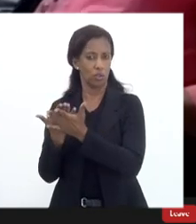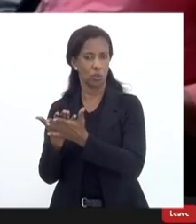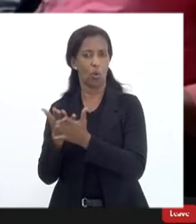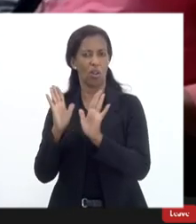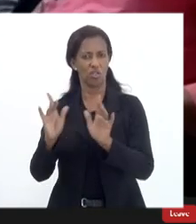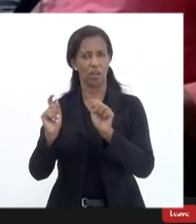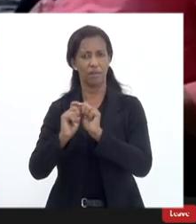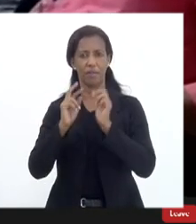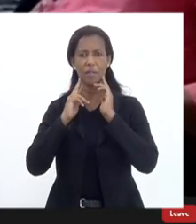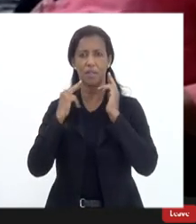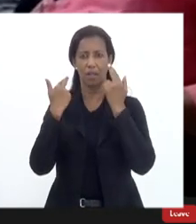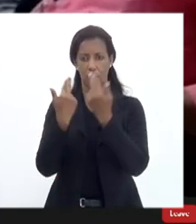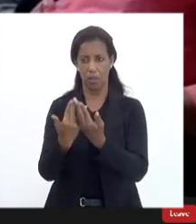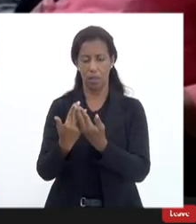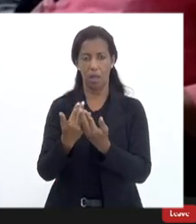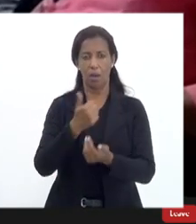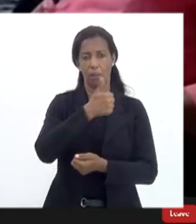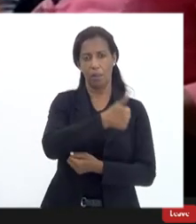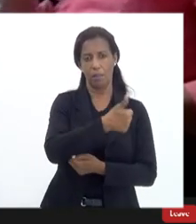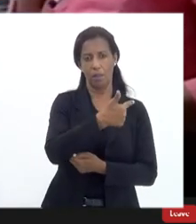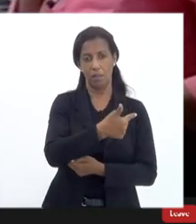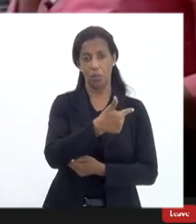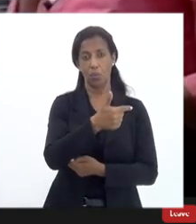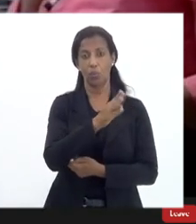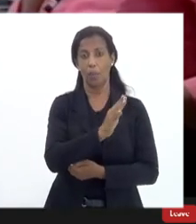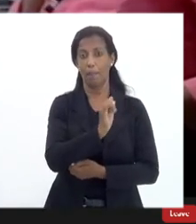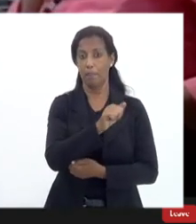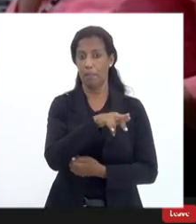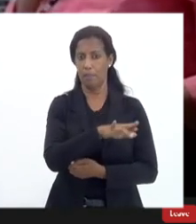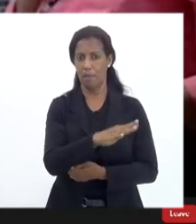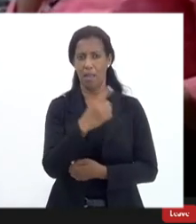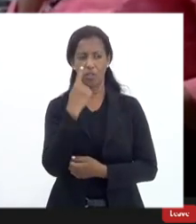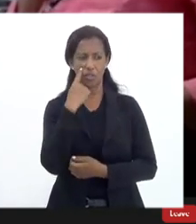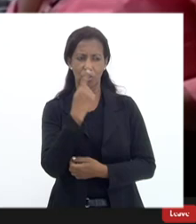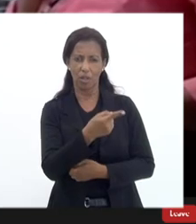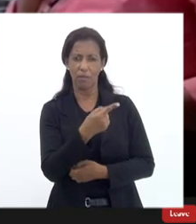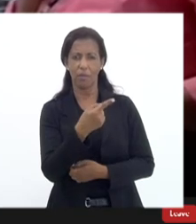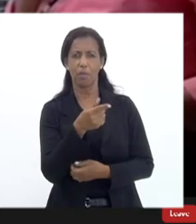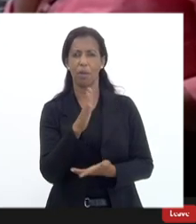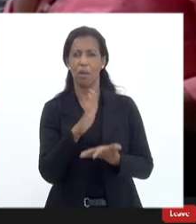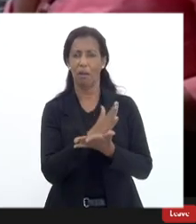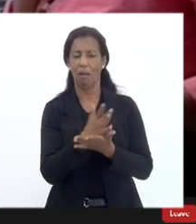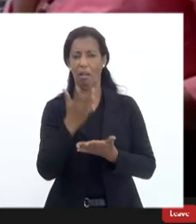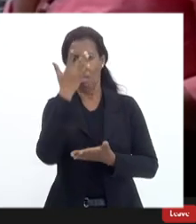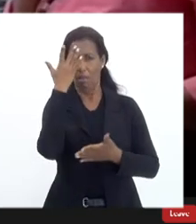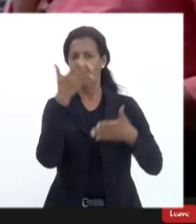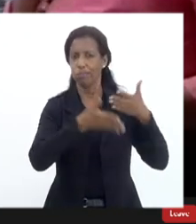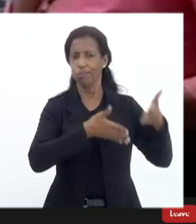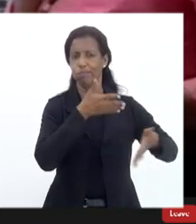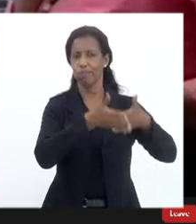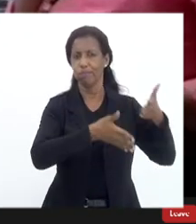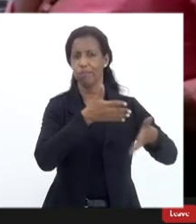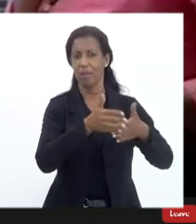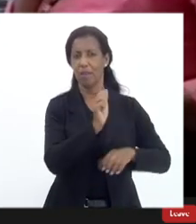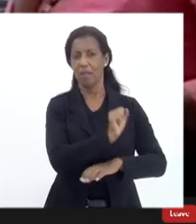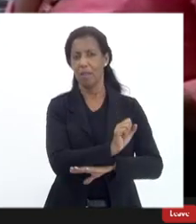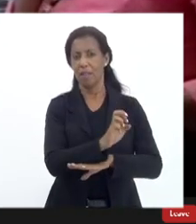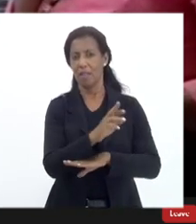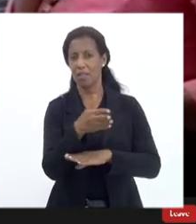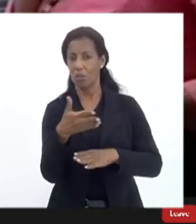conselho no primeiro e segundo trimestres e já identificamos aí uma infrequência em relação aos alunos que a CEDUC está